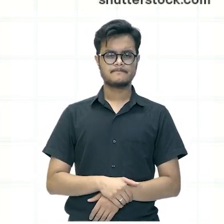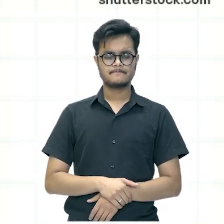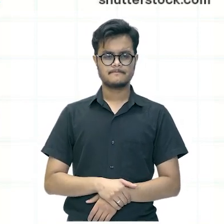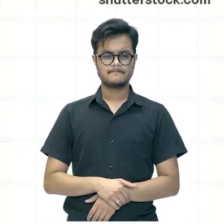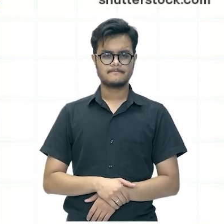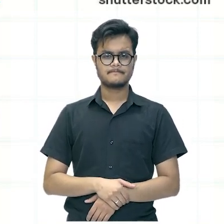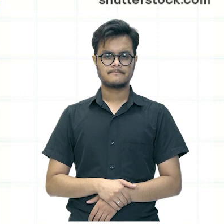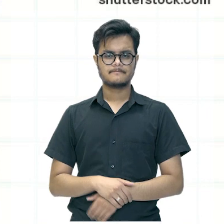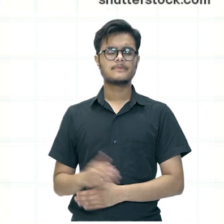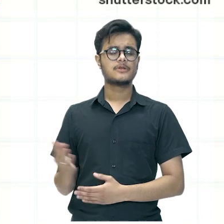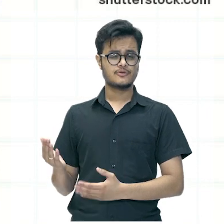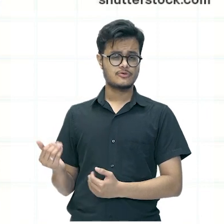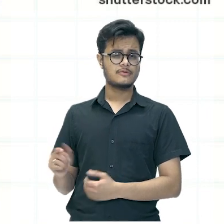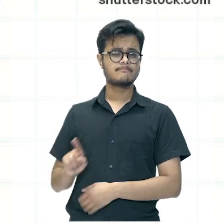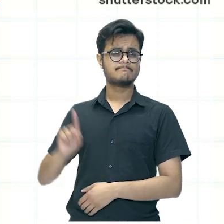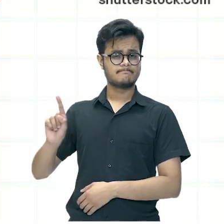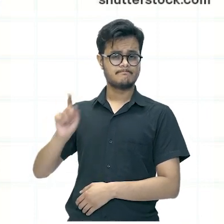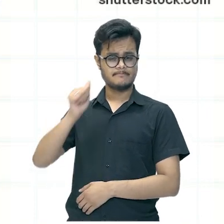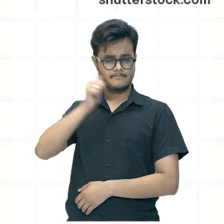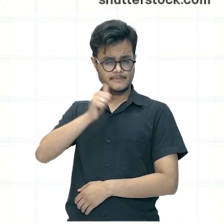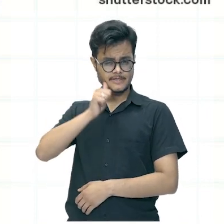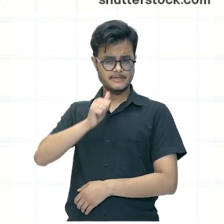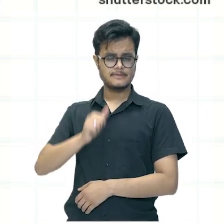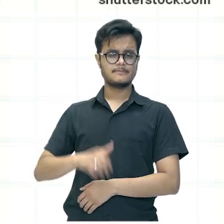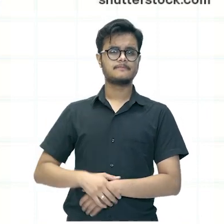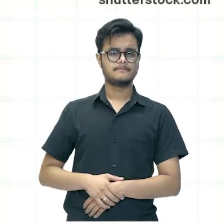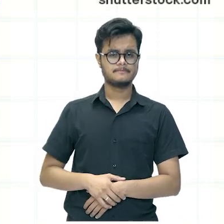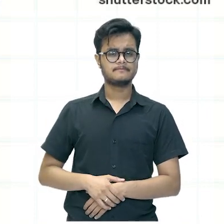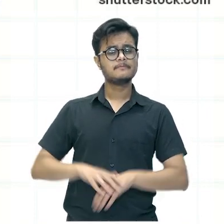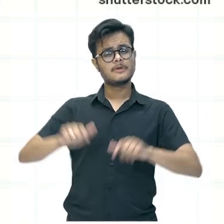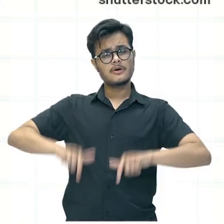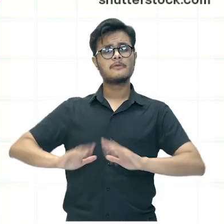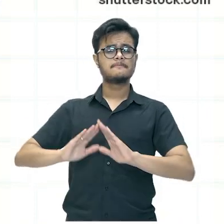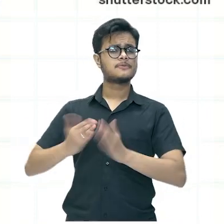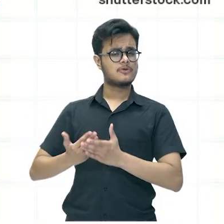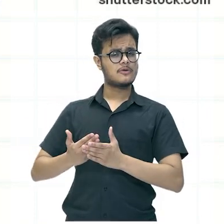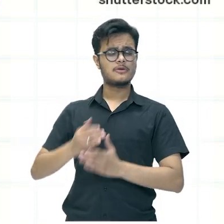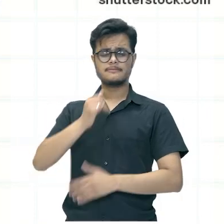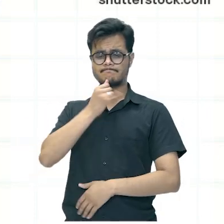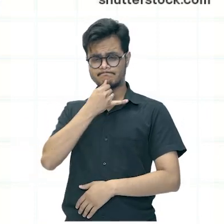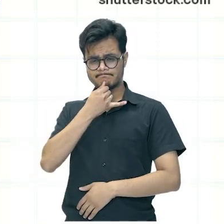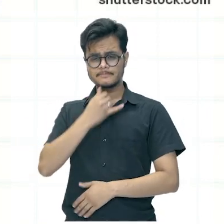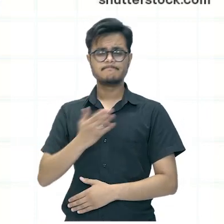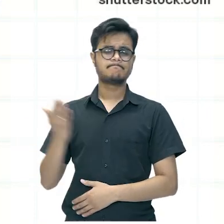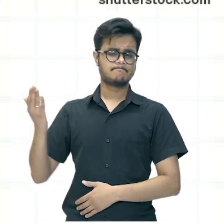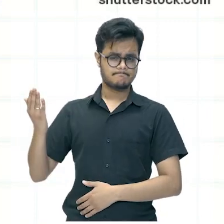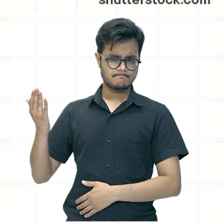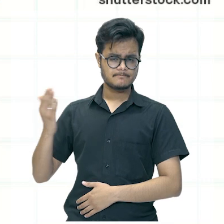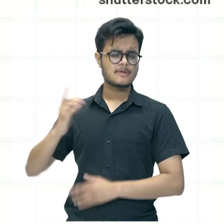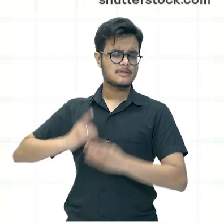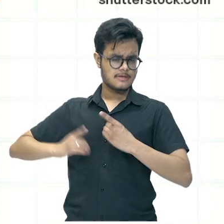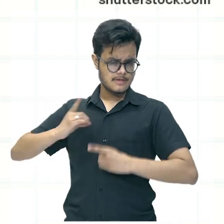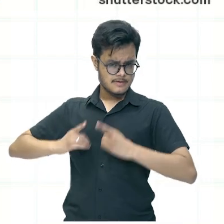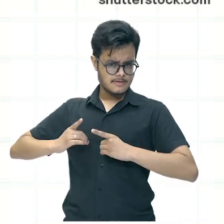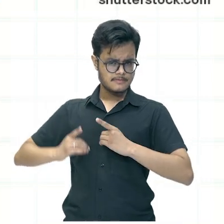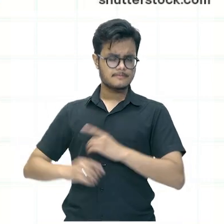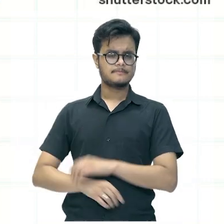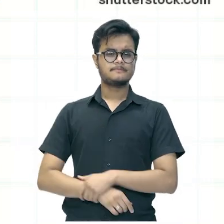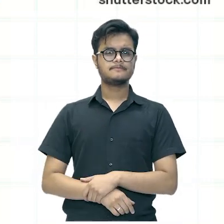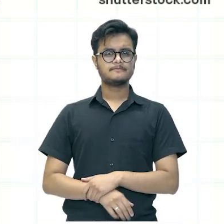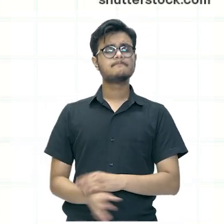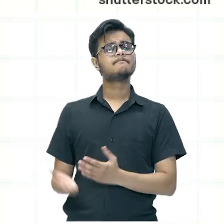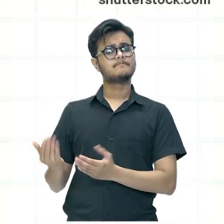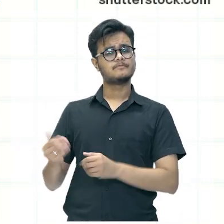aqui, a imagem dessa garota, né? Ela ainda está na escola, está ali a mochila dela, certo? Então, depressão em